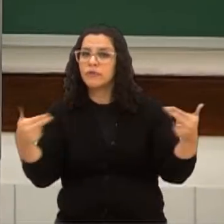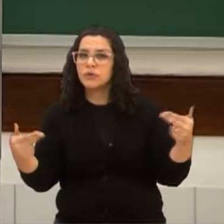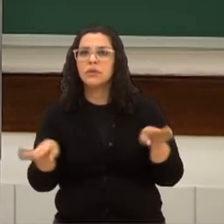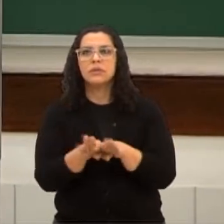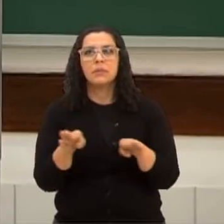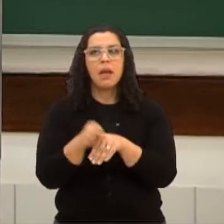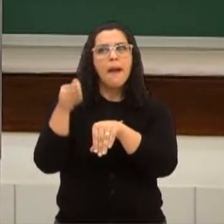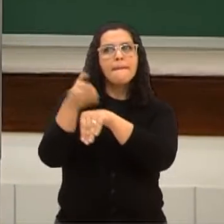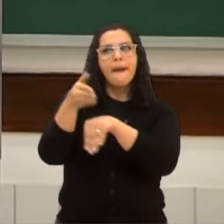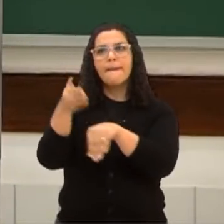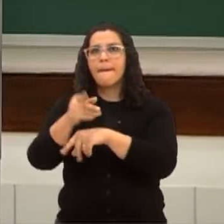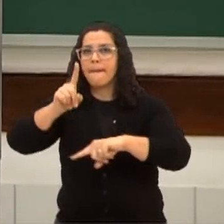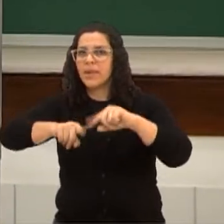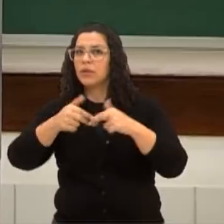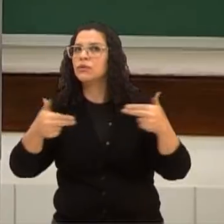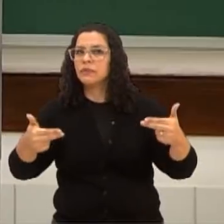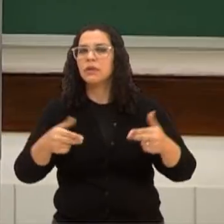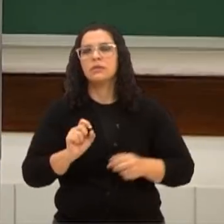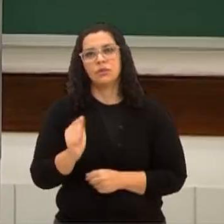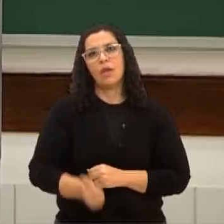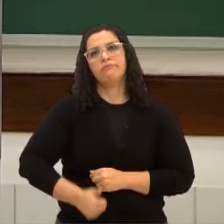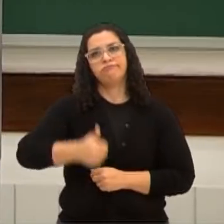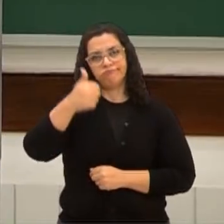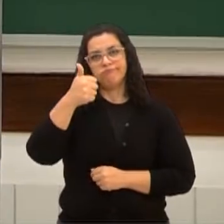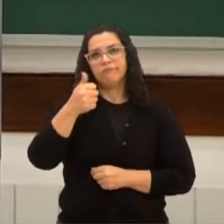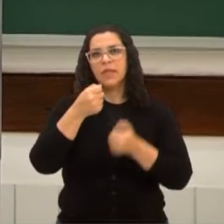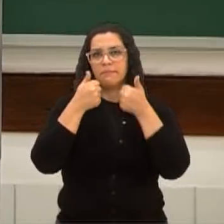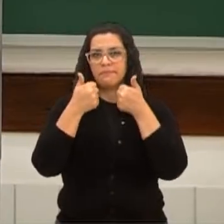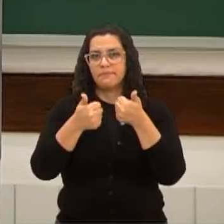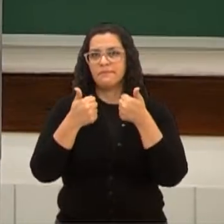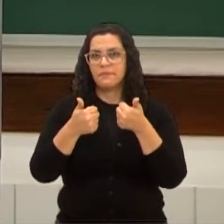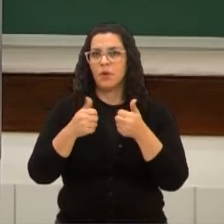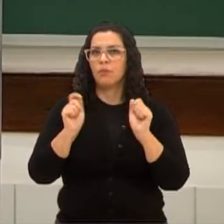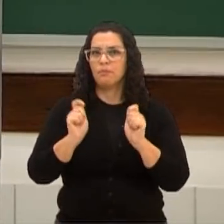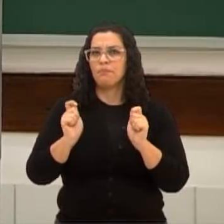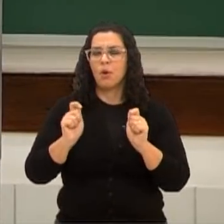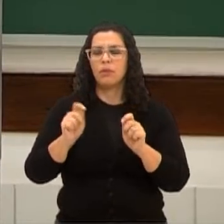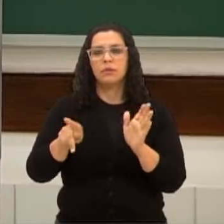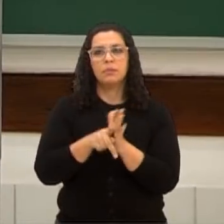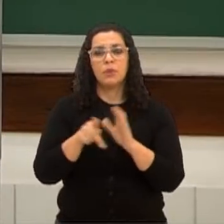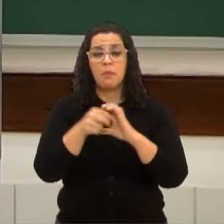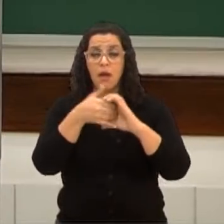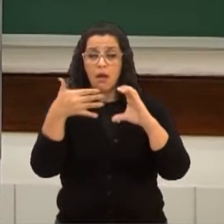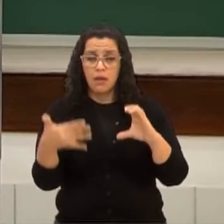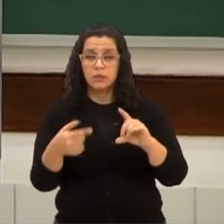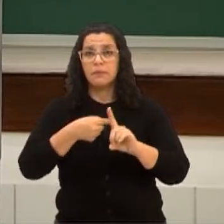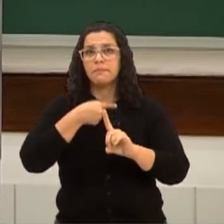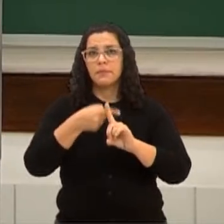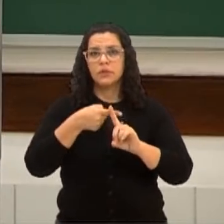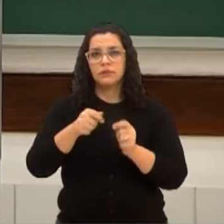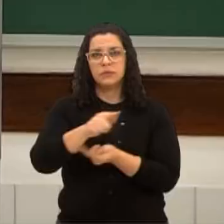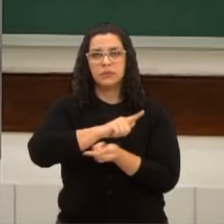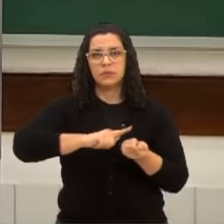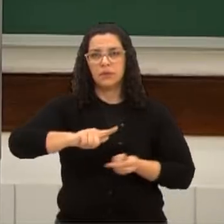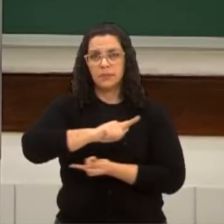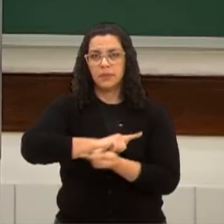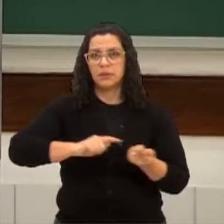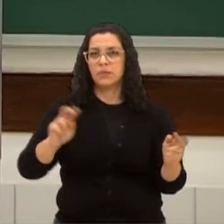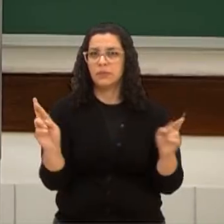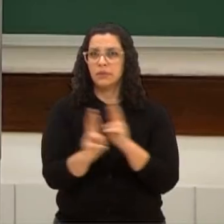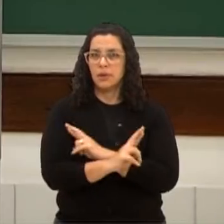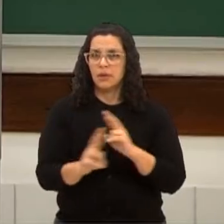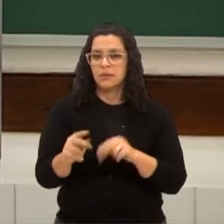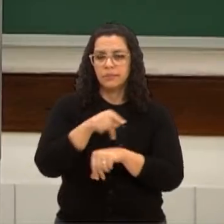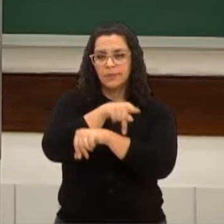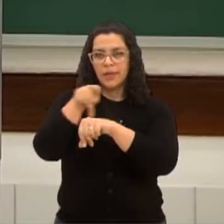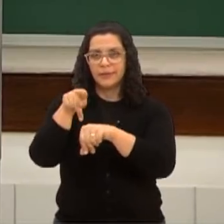ter acesso a produtos diferentes, isso é algo que a gente pode destacar como sendo muito positivo dessa relação